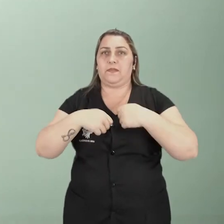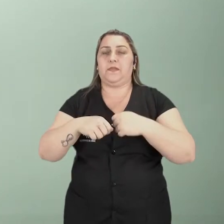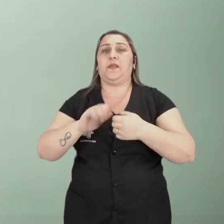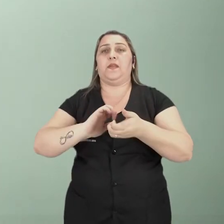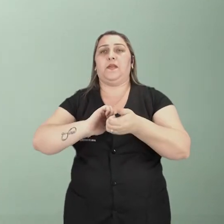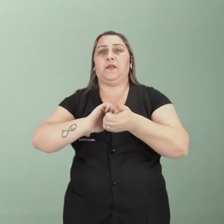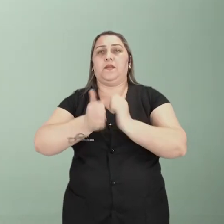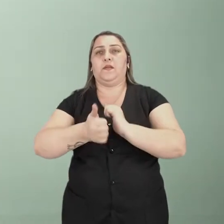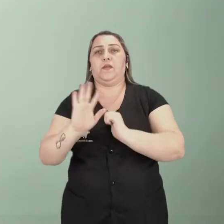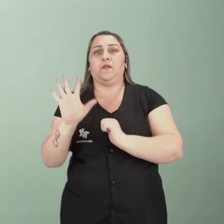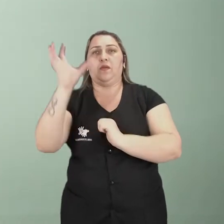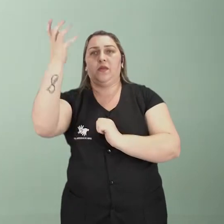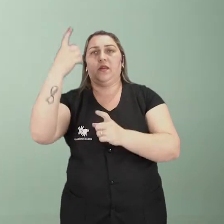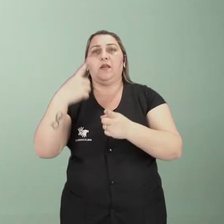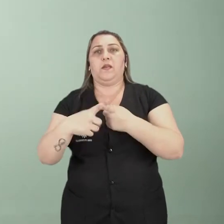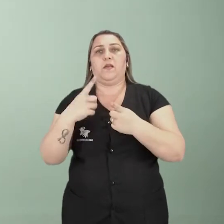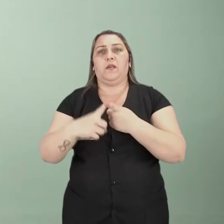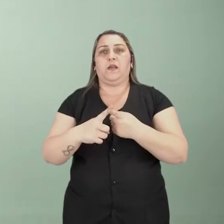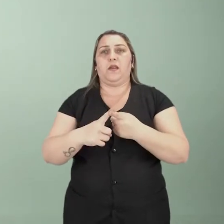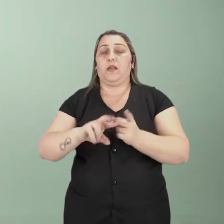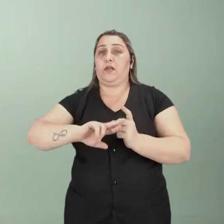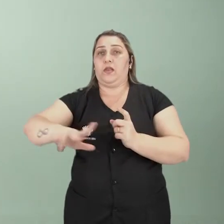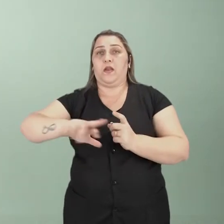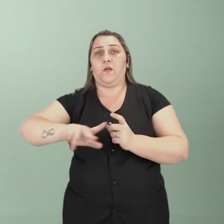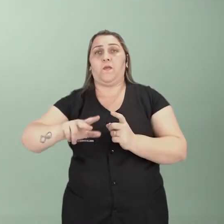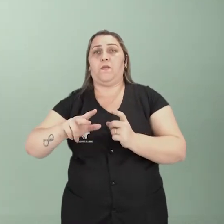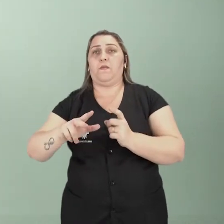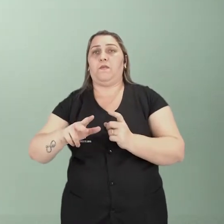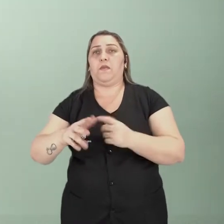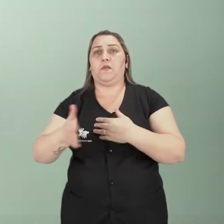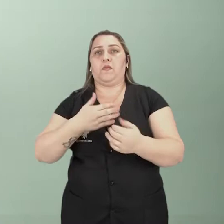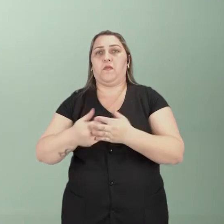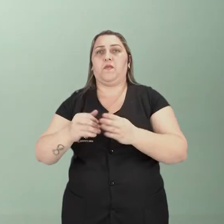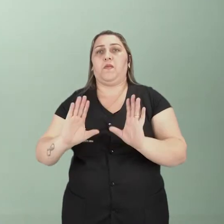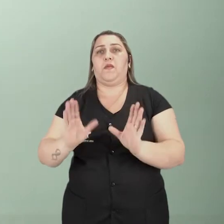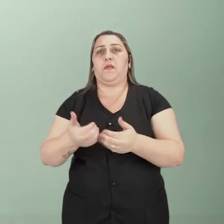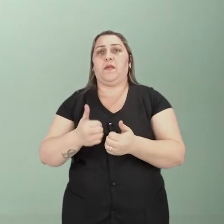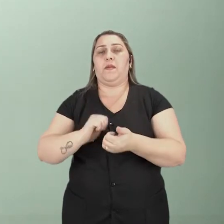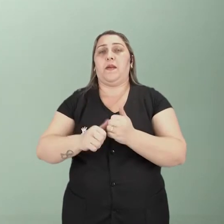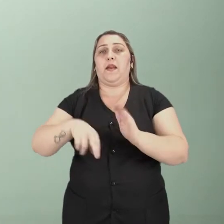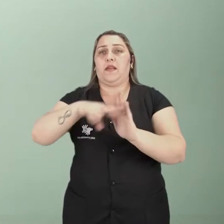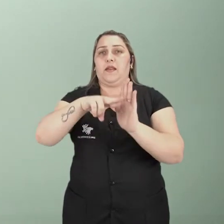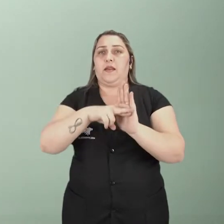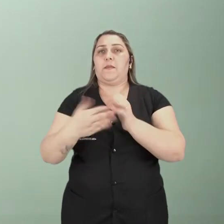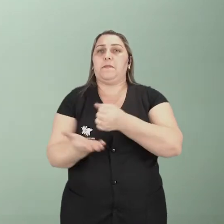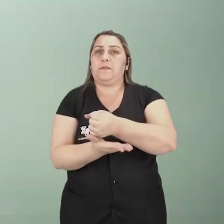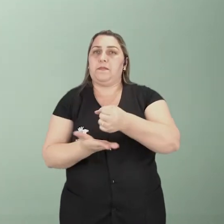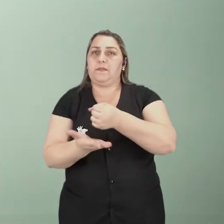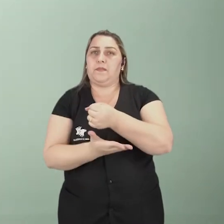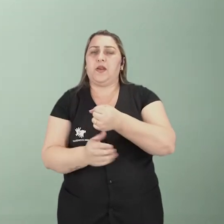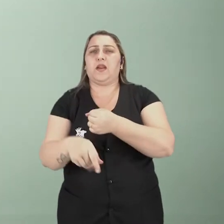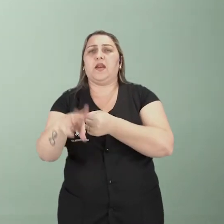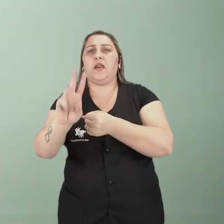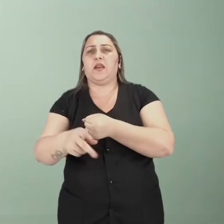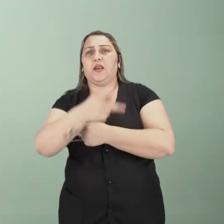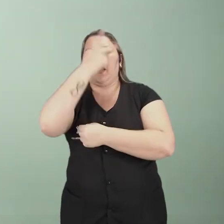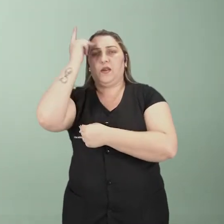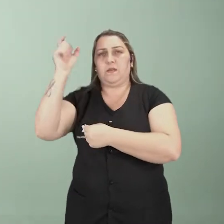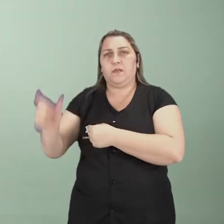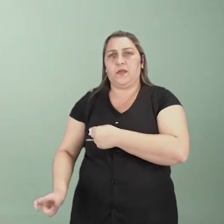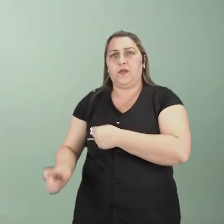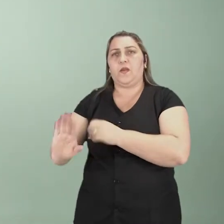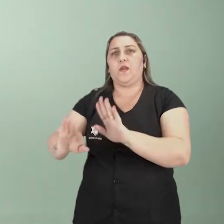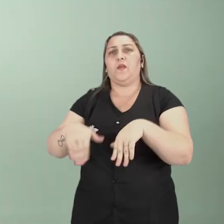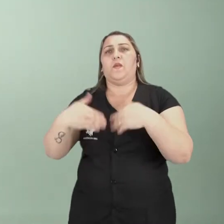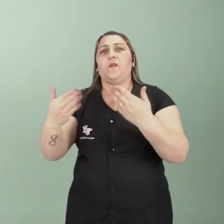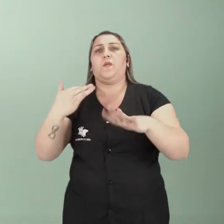jogo aconteça, porque não é qualquer jogo, e aí precisa-se daquelas regrinhas básicas, né? Quem vai ser o personagem, qual